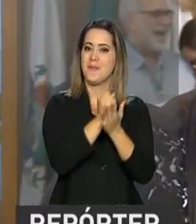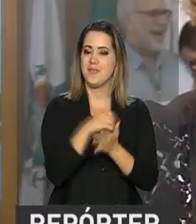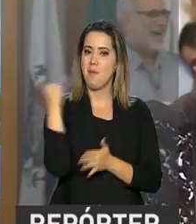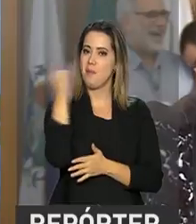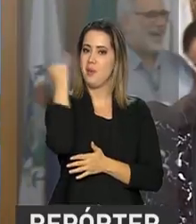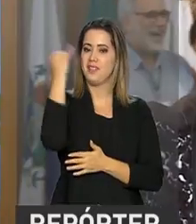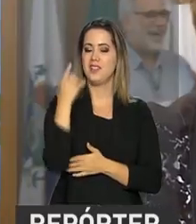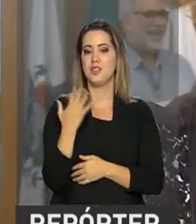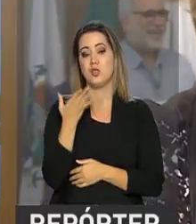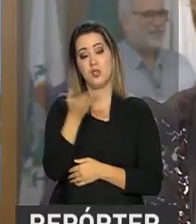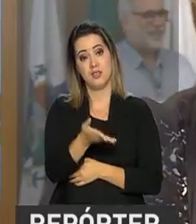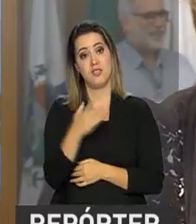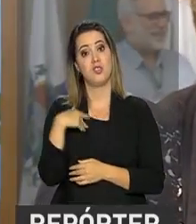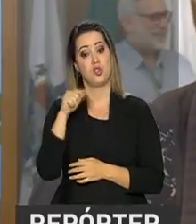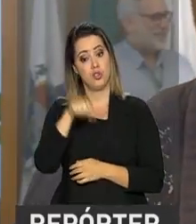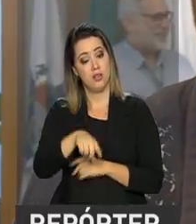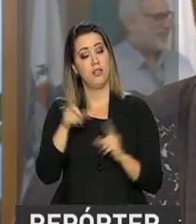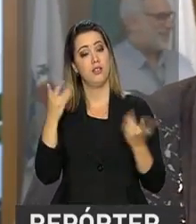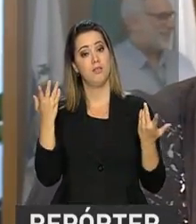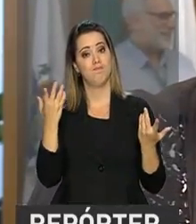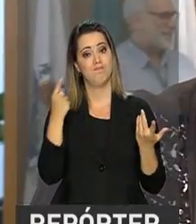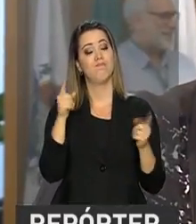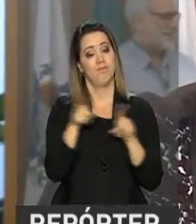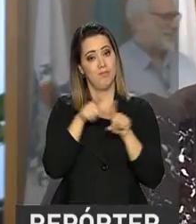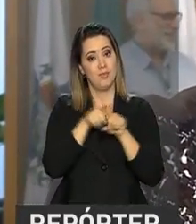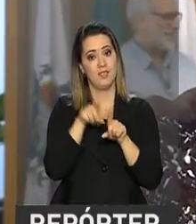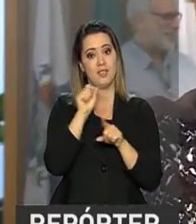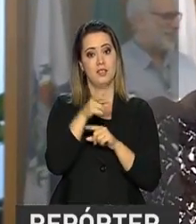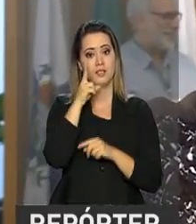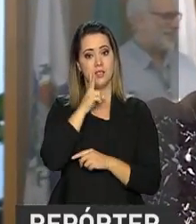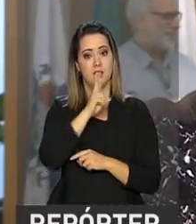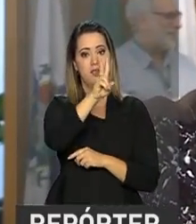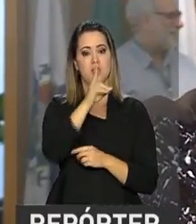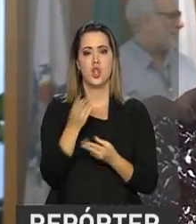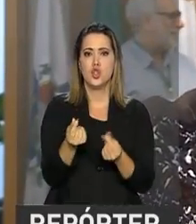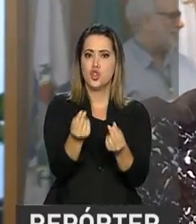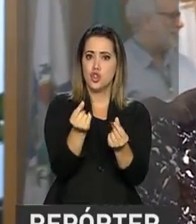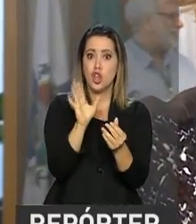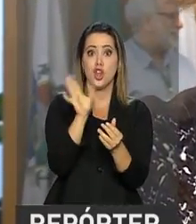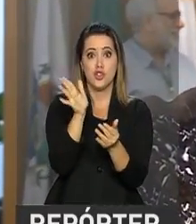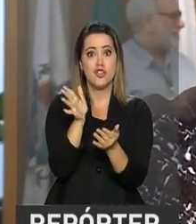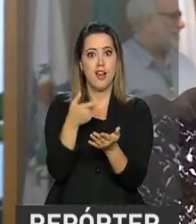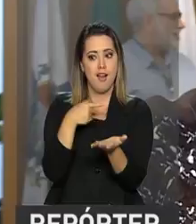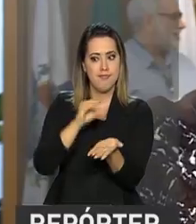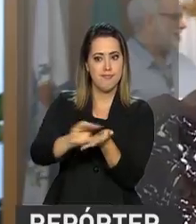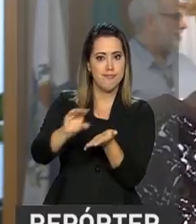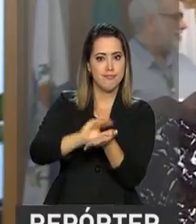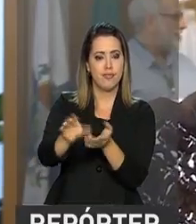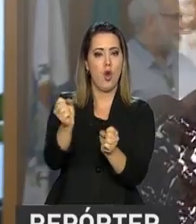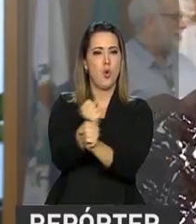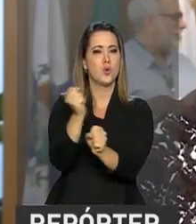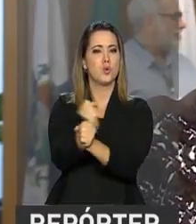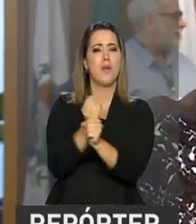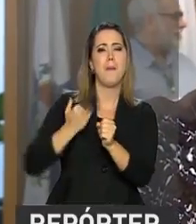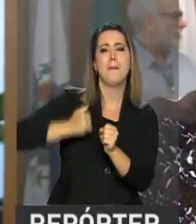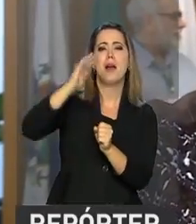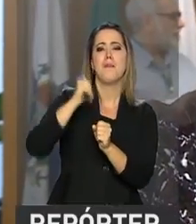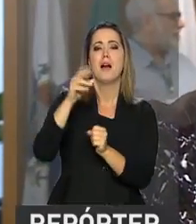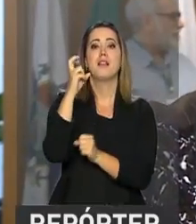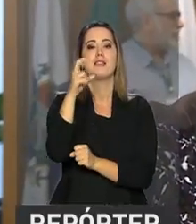aqui, além de já termos aí em vista recursos reservados para construir mais